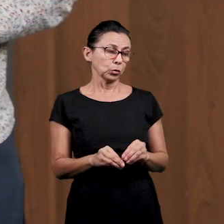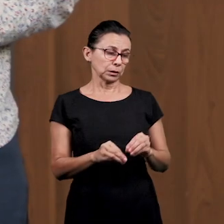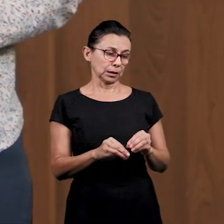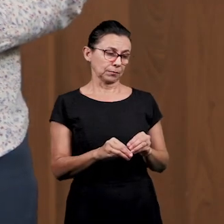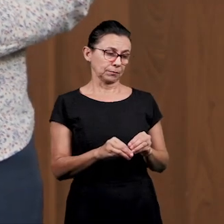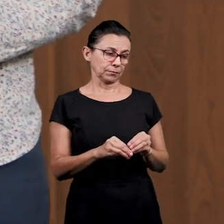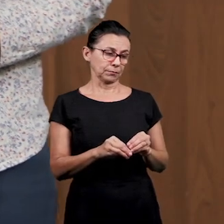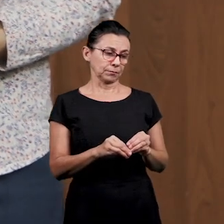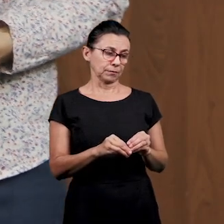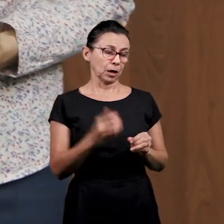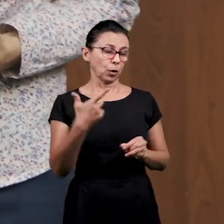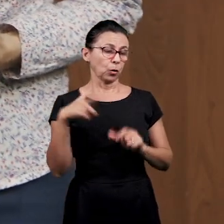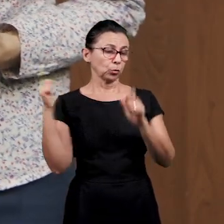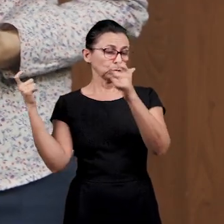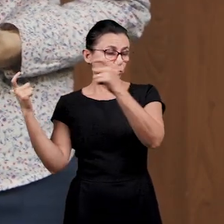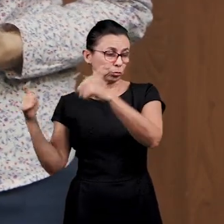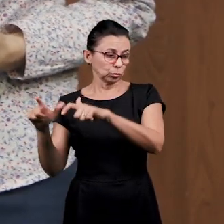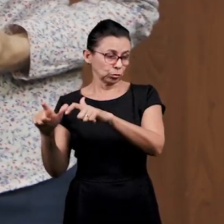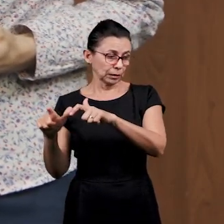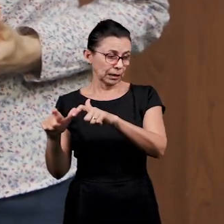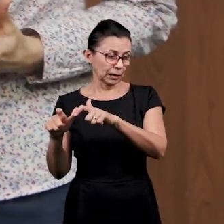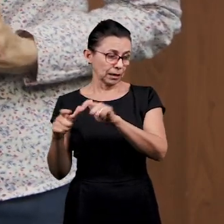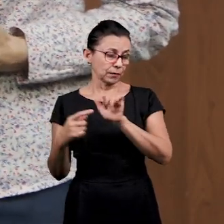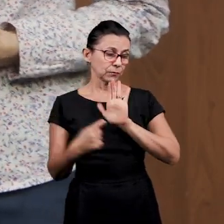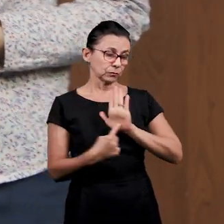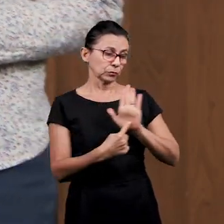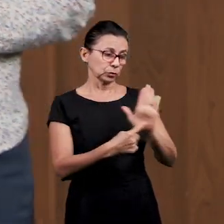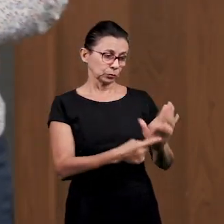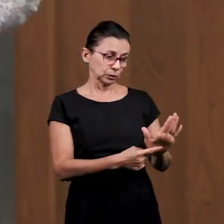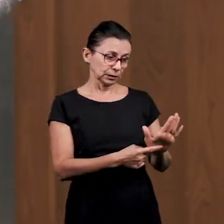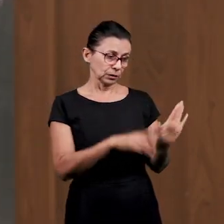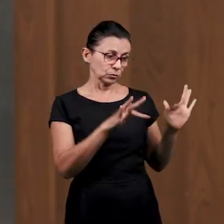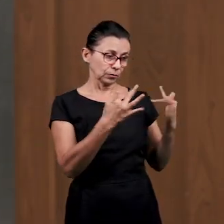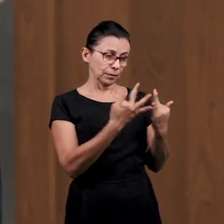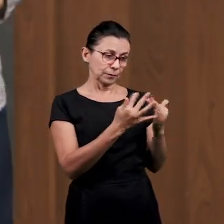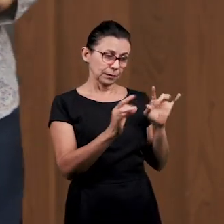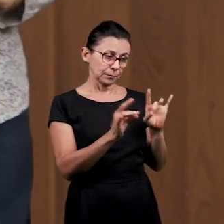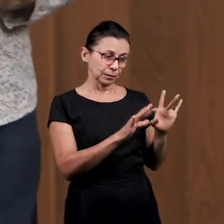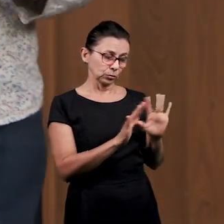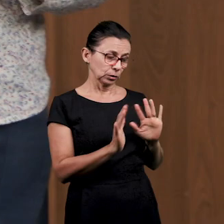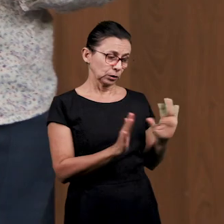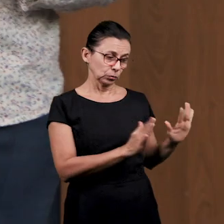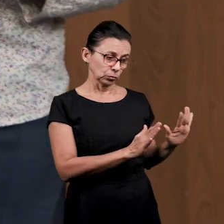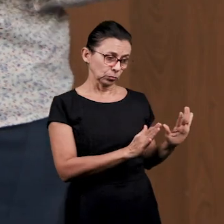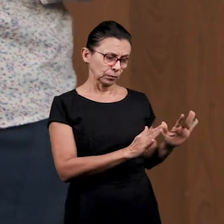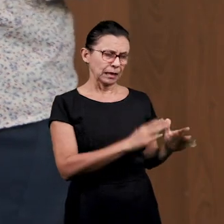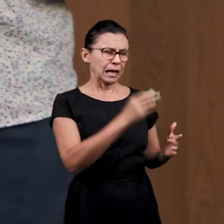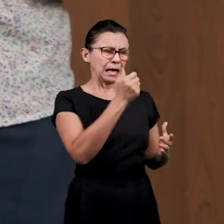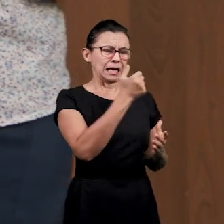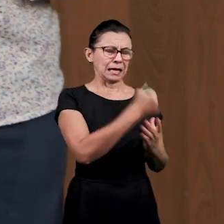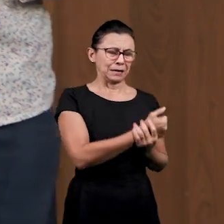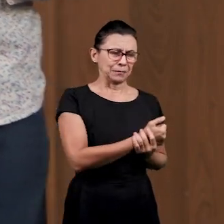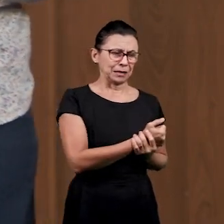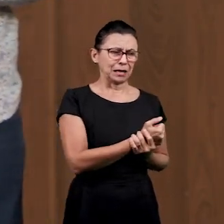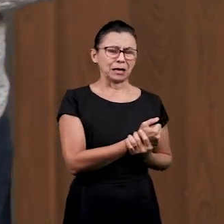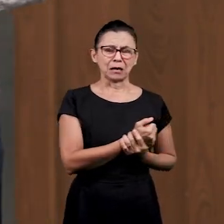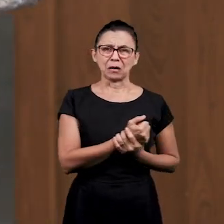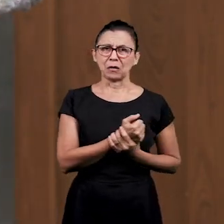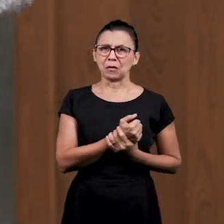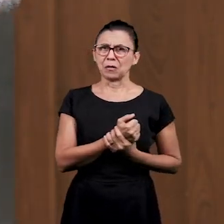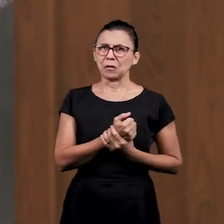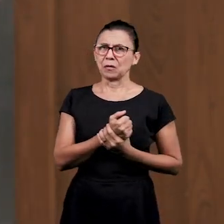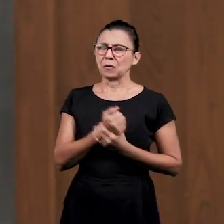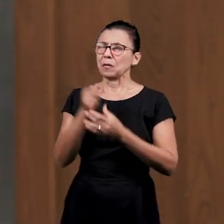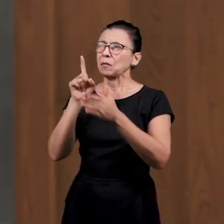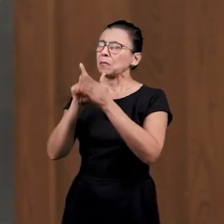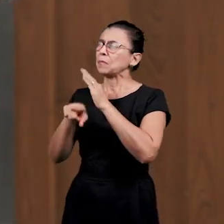parentela e vai para uma terra que eu te mostrarei. Abraão não perguntou ao Senhor por